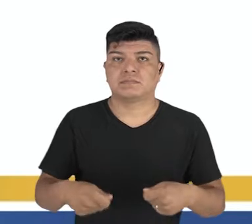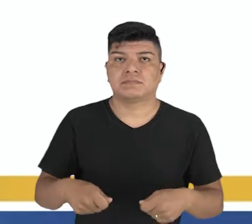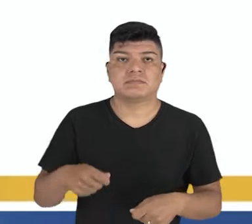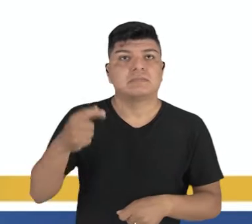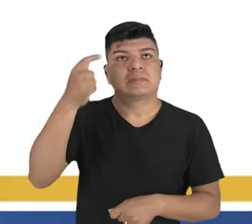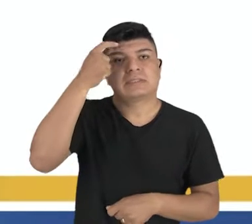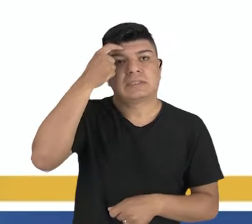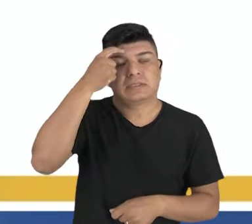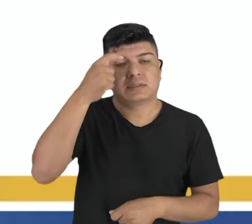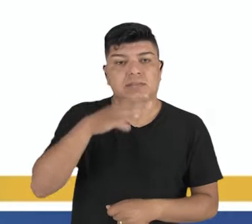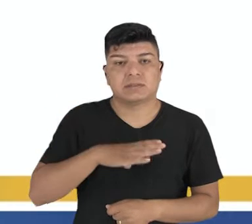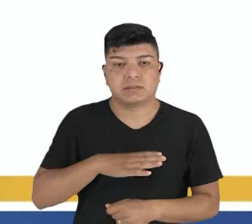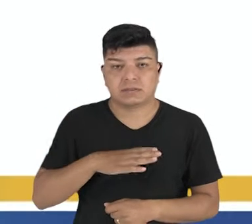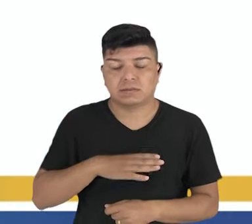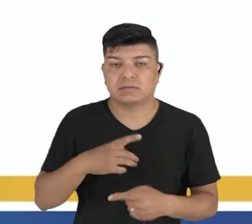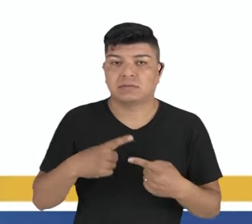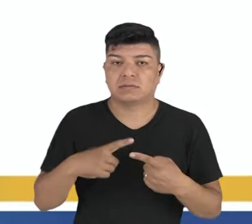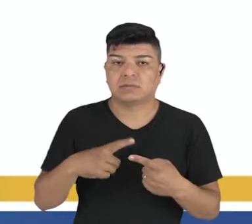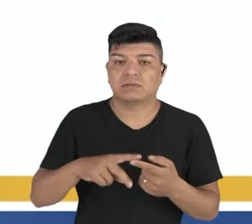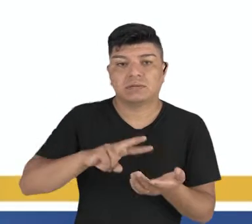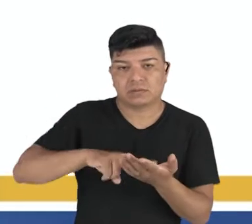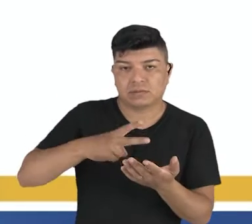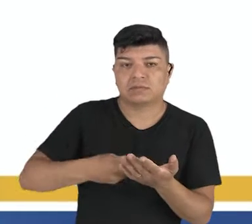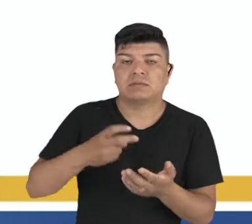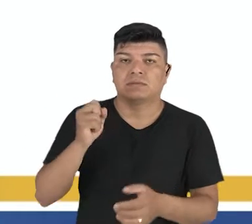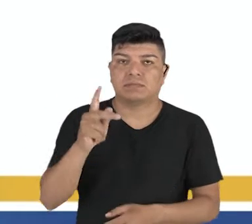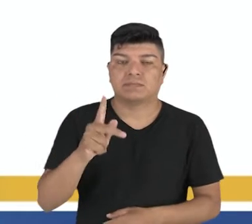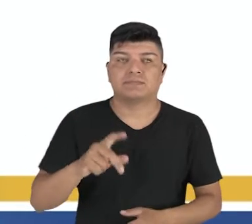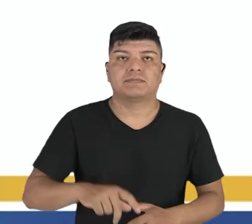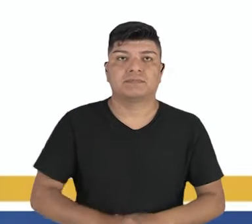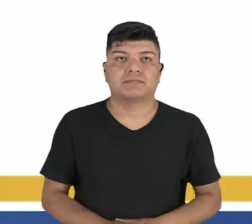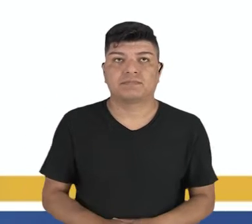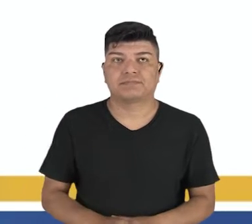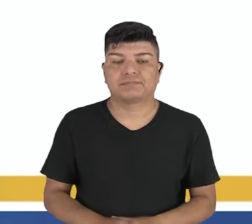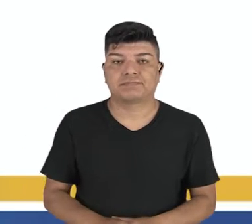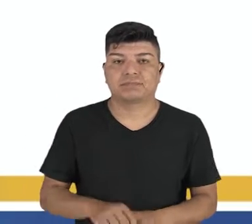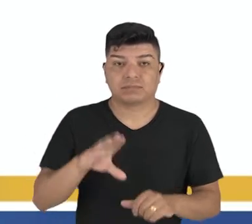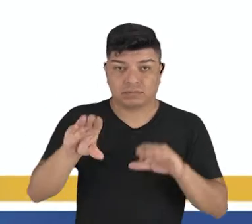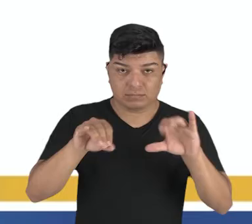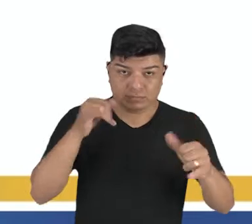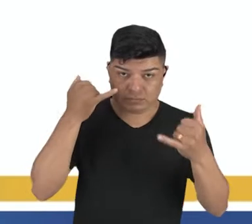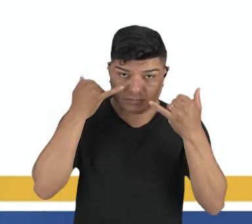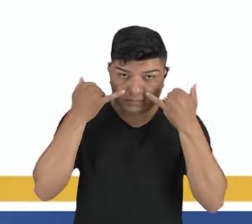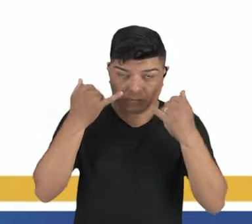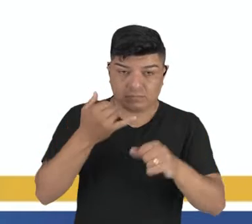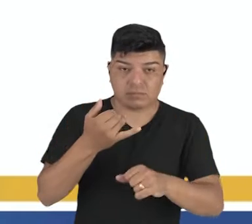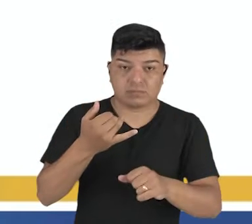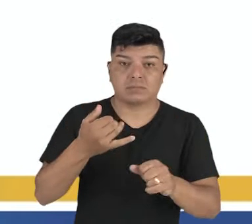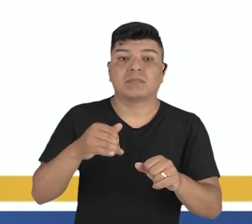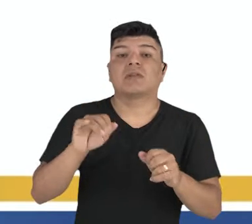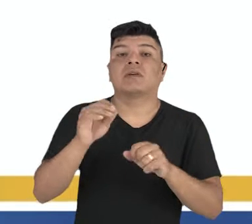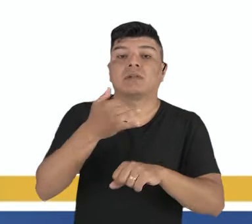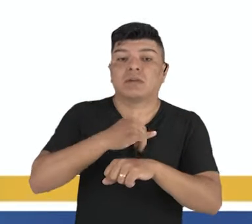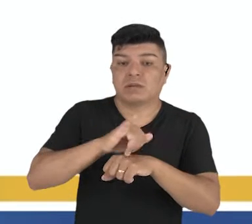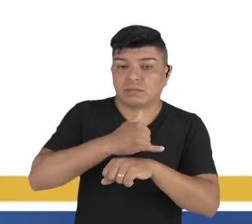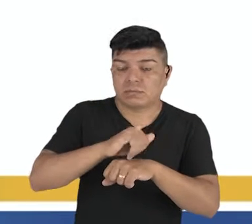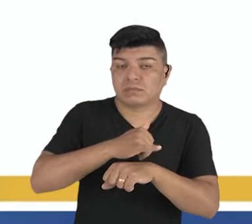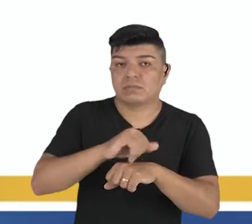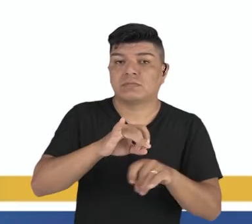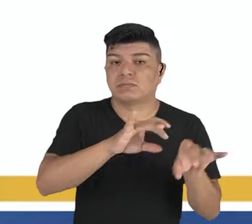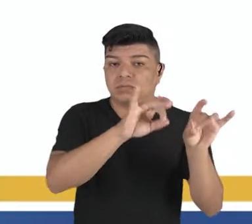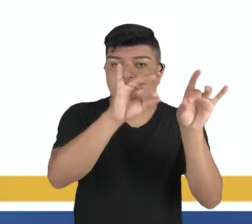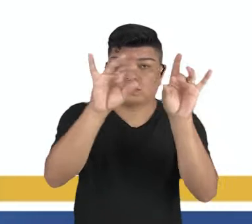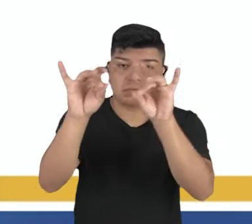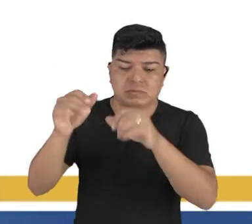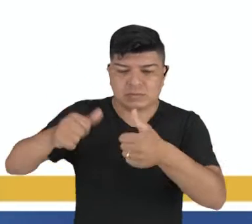português, porque é um tipo de interpretação. Pois bem, a coleta de dados é uma técnica específica que vai